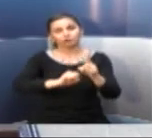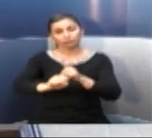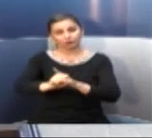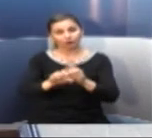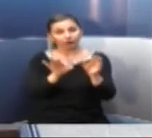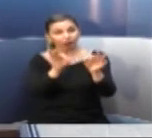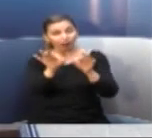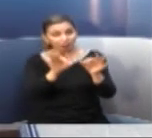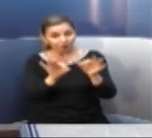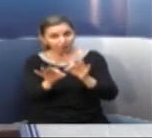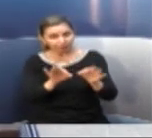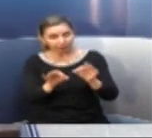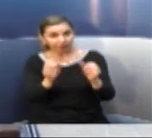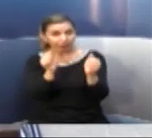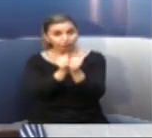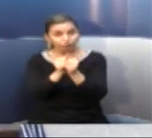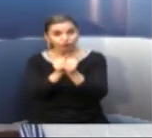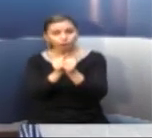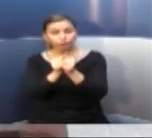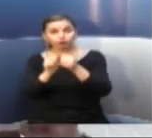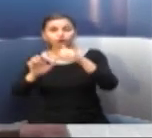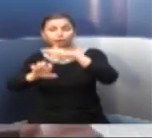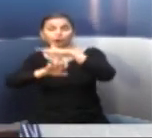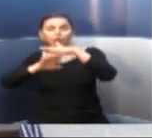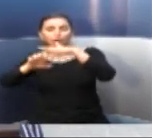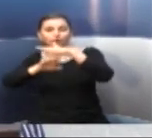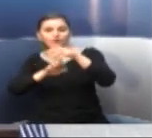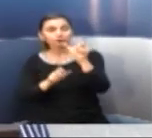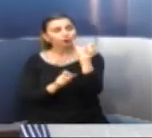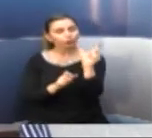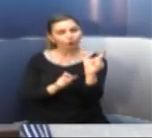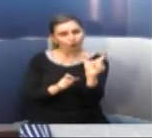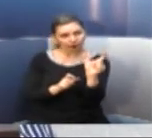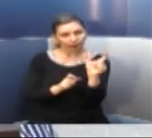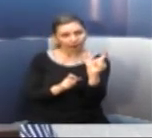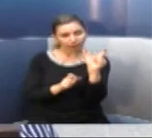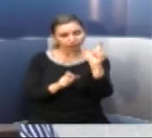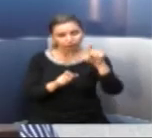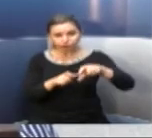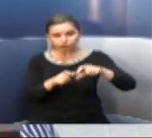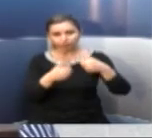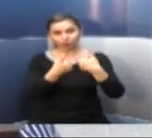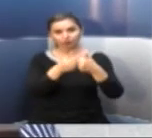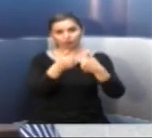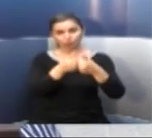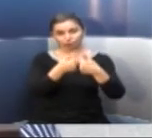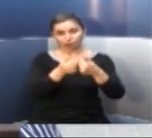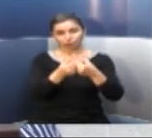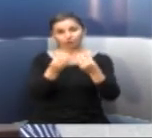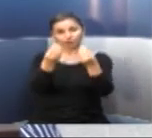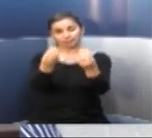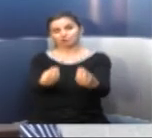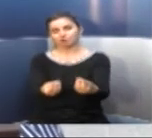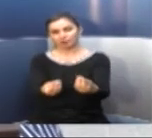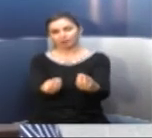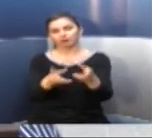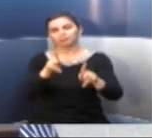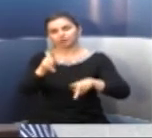confeccionar, junto com as empresas, esse cartão que será entregue pela Secretaria a cada uma das pessoas com deficiência.